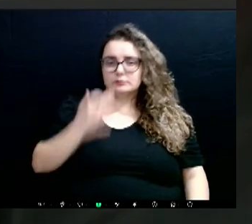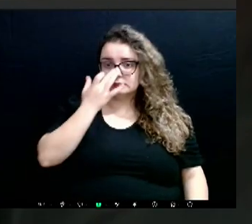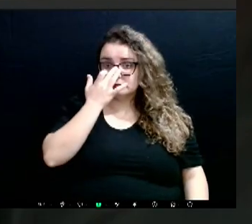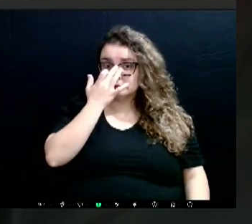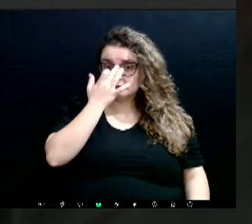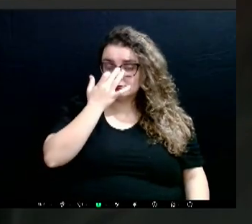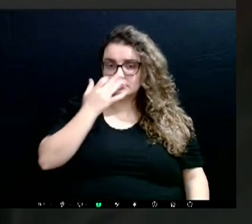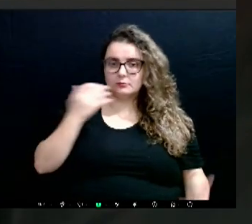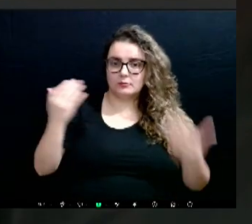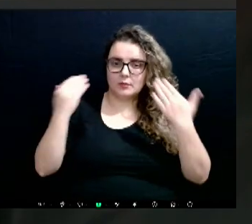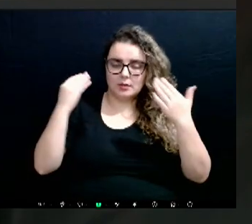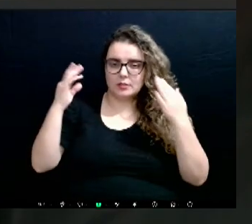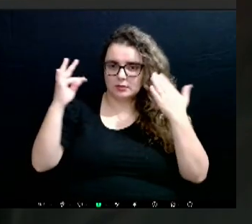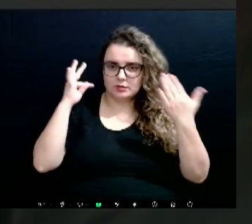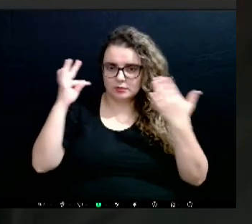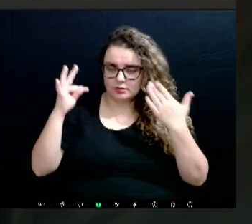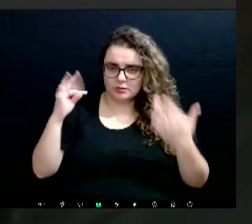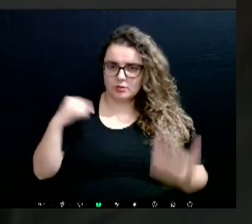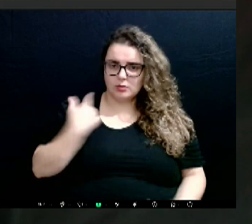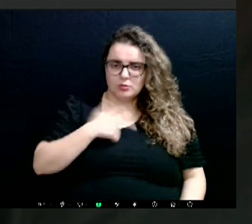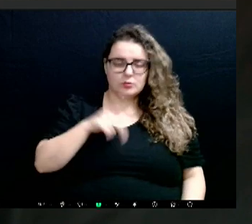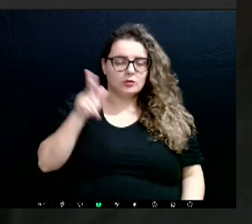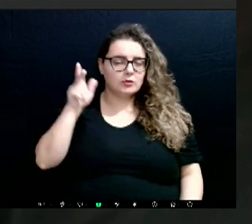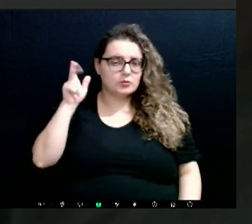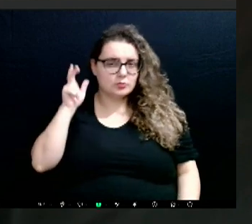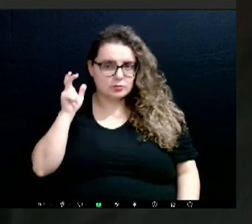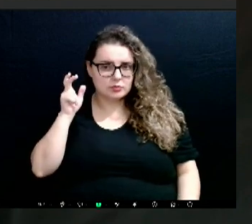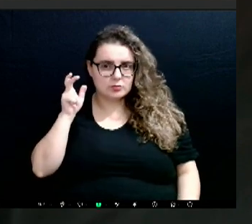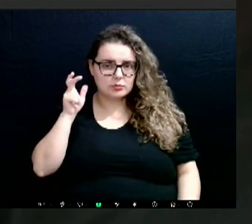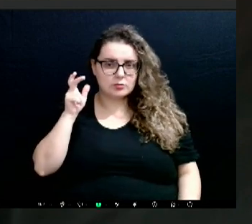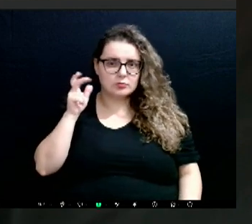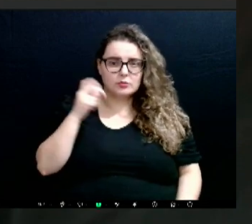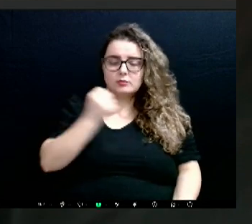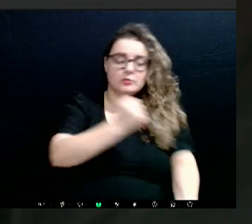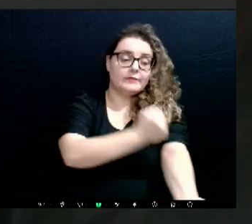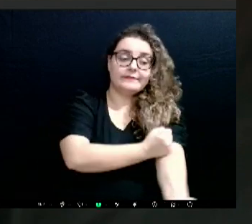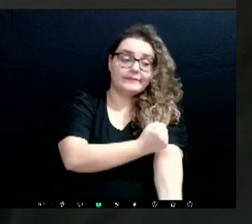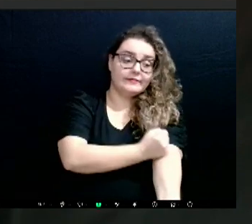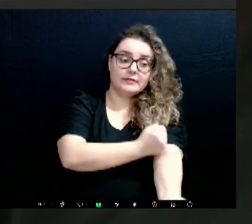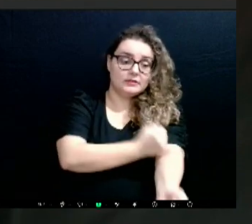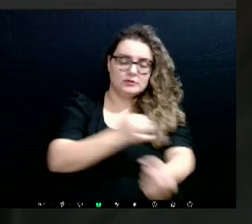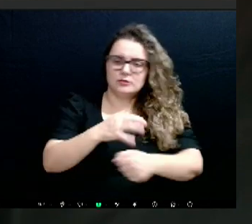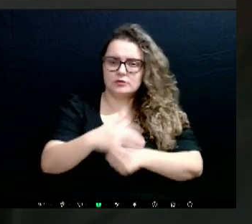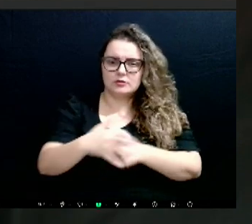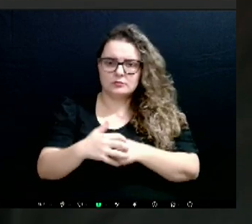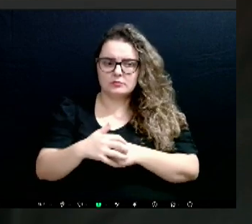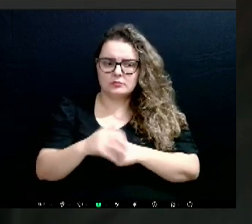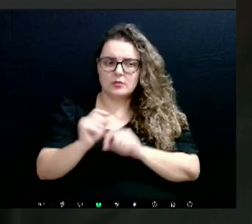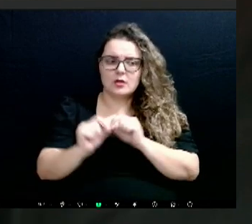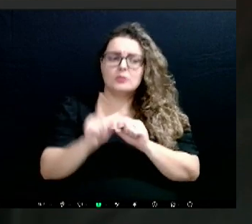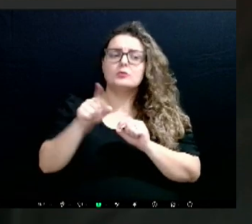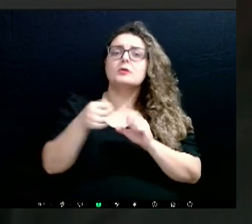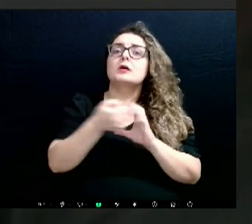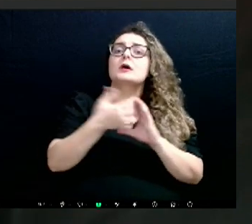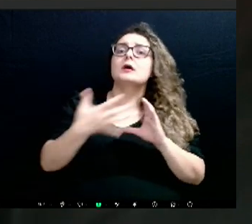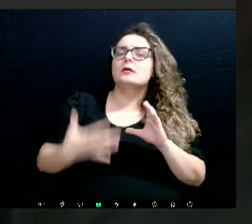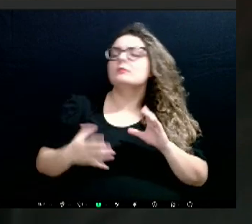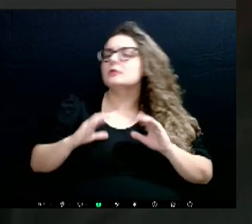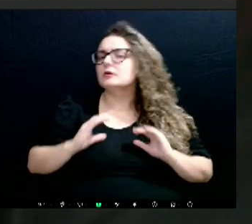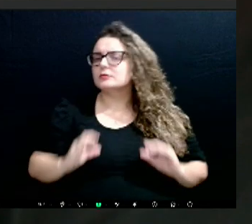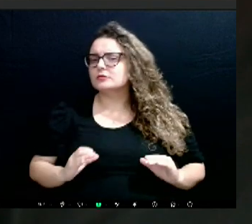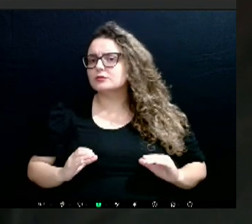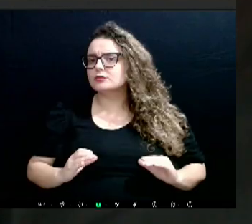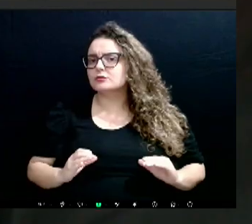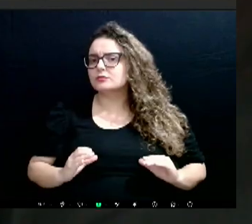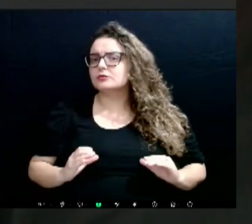psicoterapeuta, né? A gente ouve muito sobre vício digital, mas o que realmente se caracteriza esse comportamento e quando